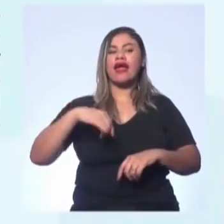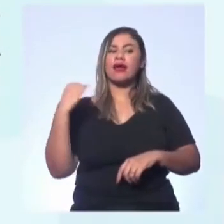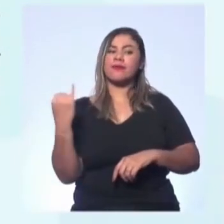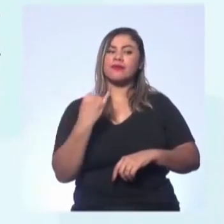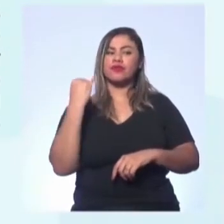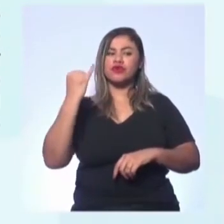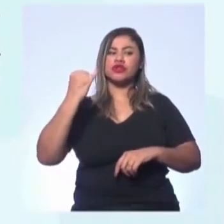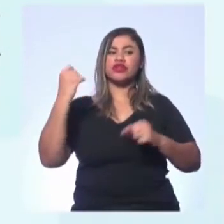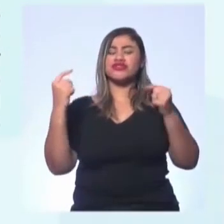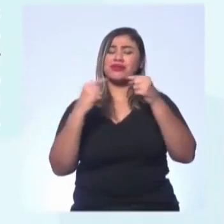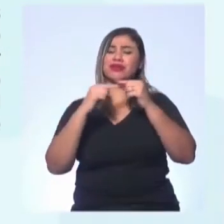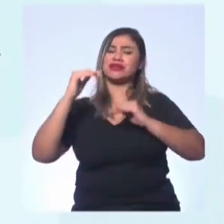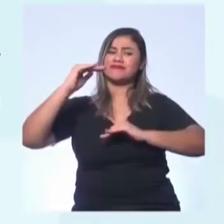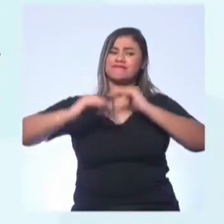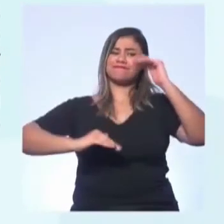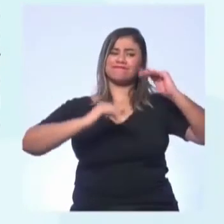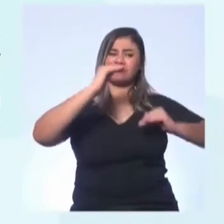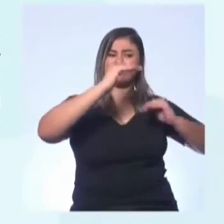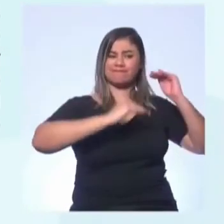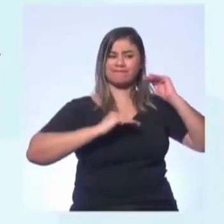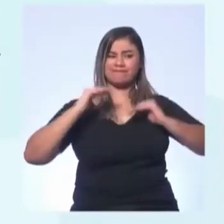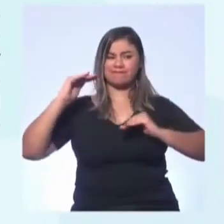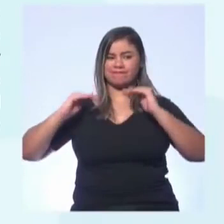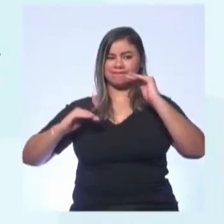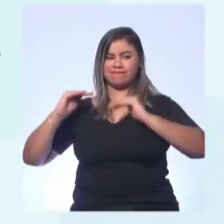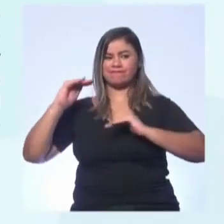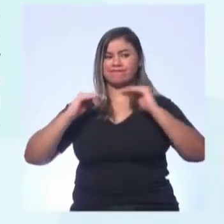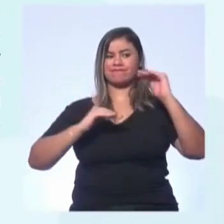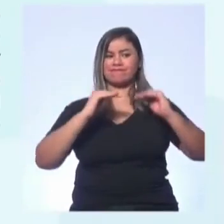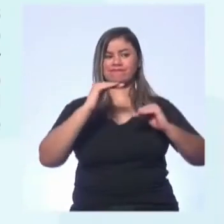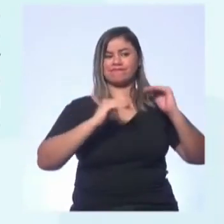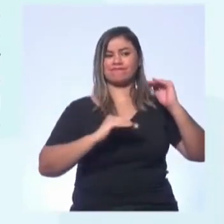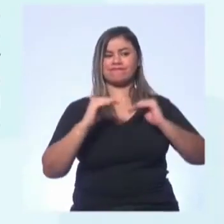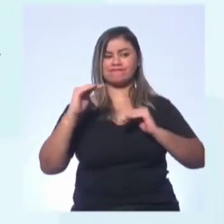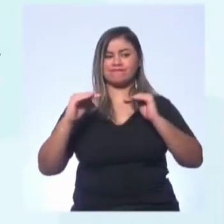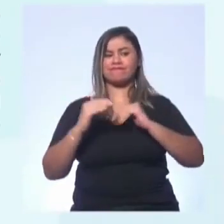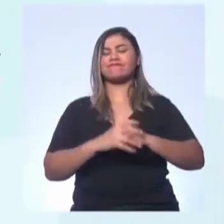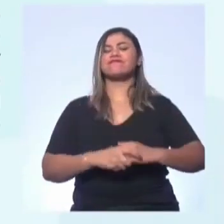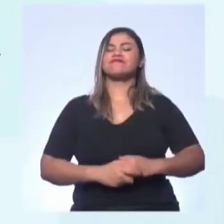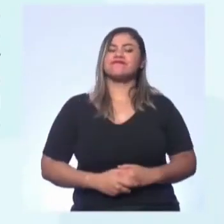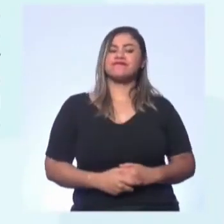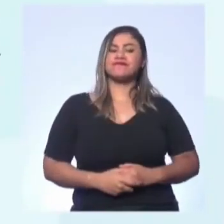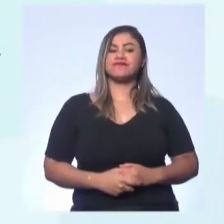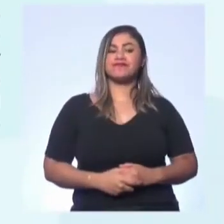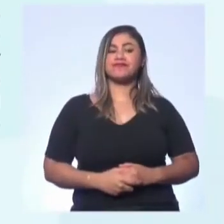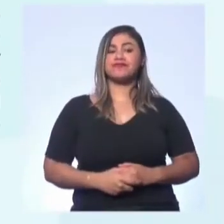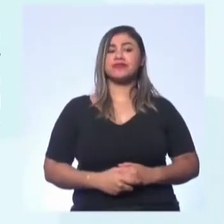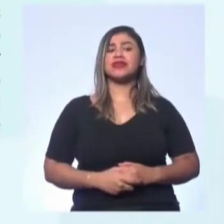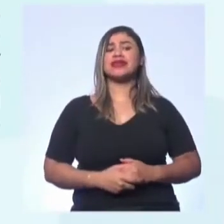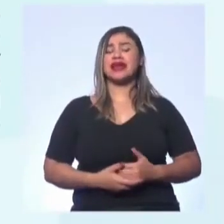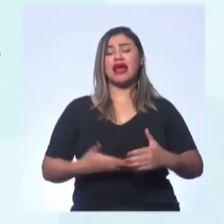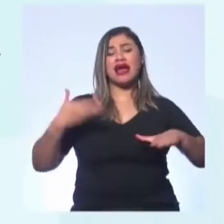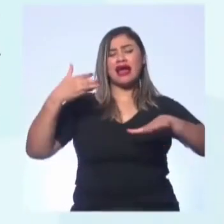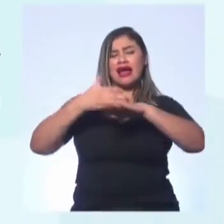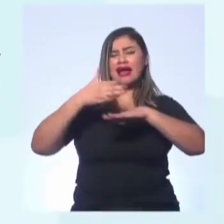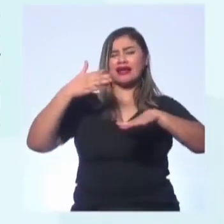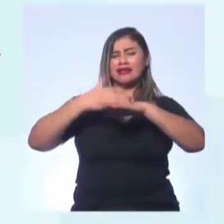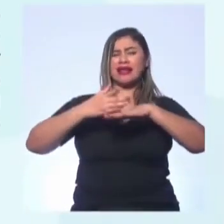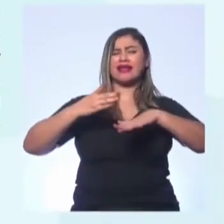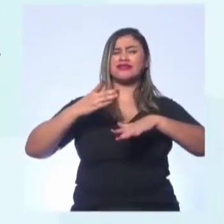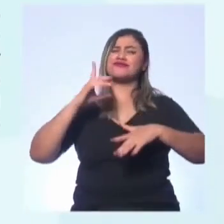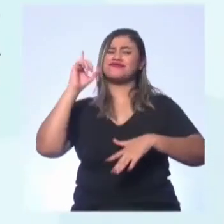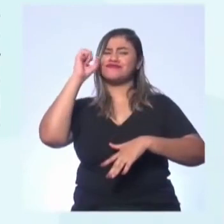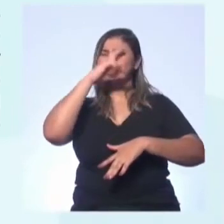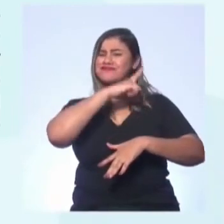mais importantes da desigualdade social e é parte promotora da mesma. A dificuldade de acesso